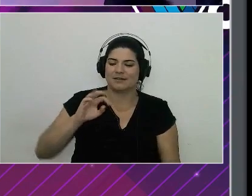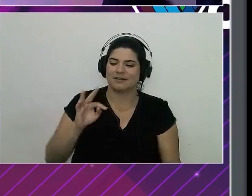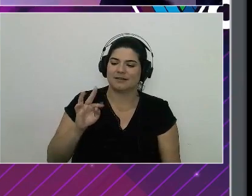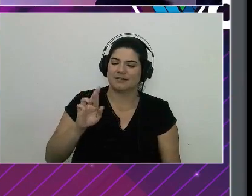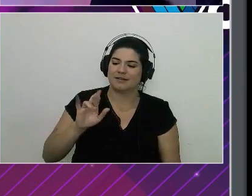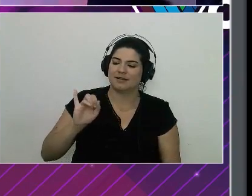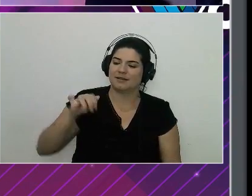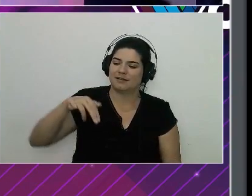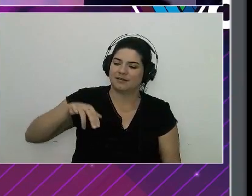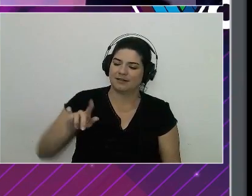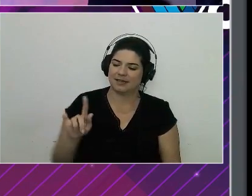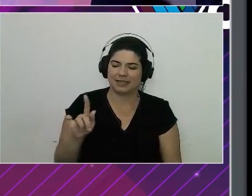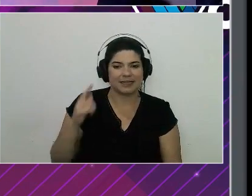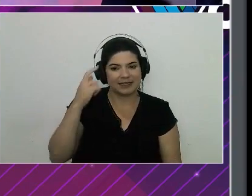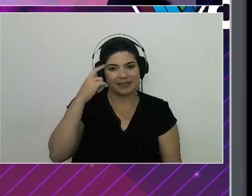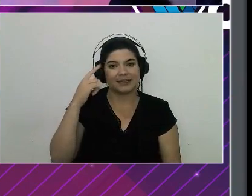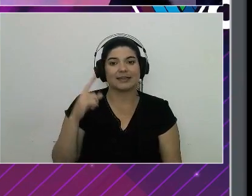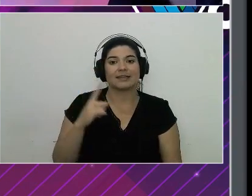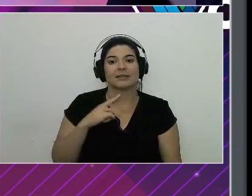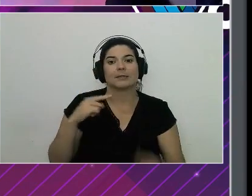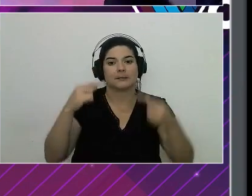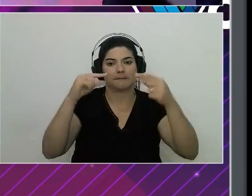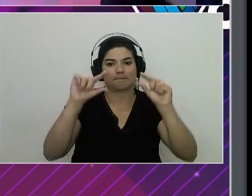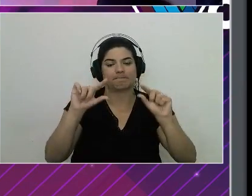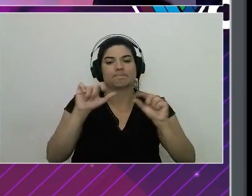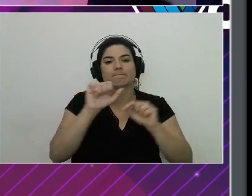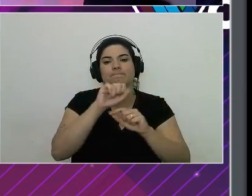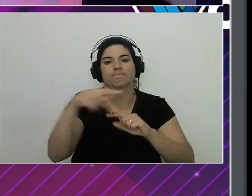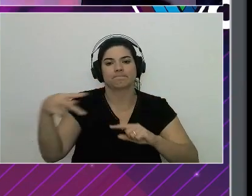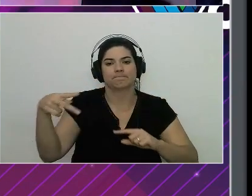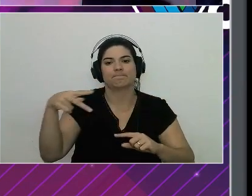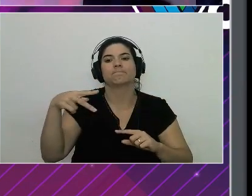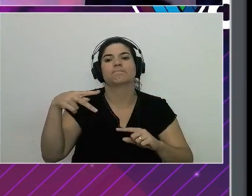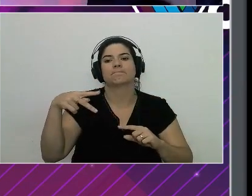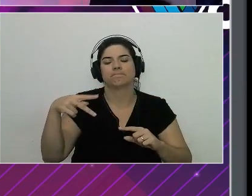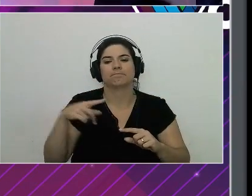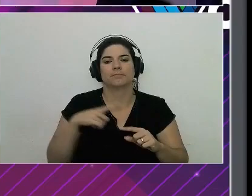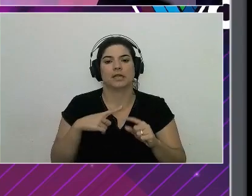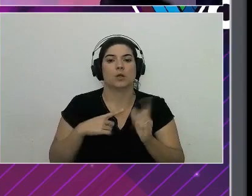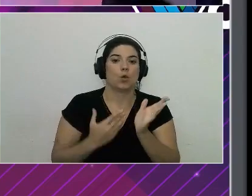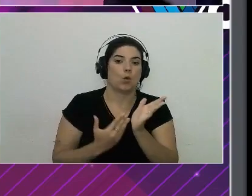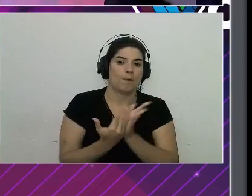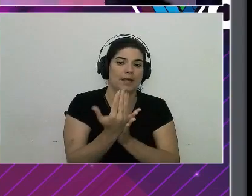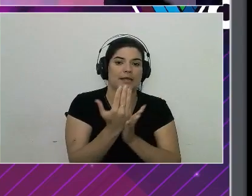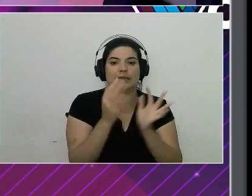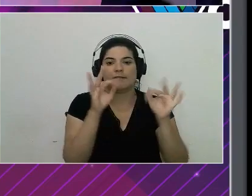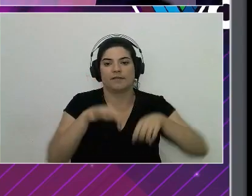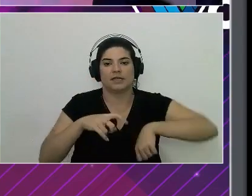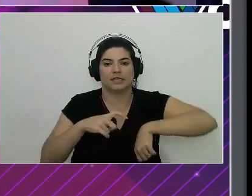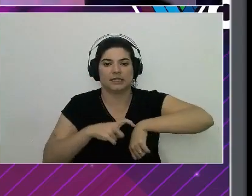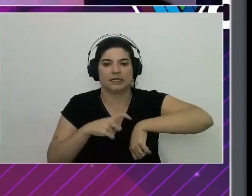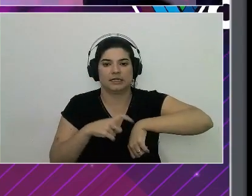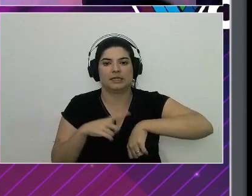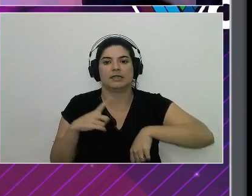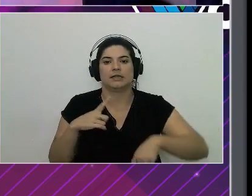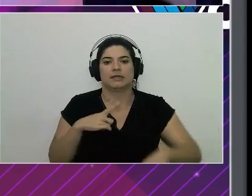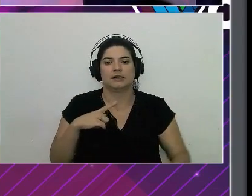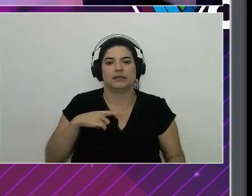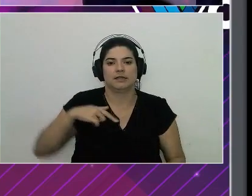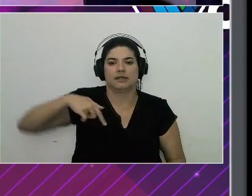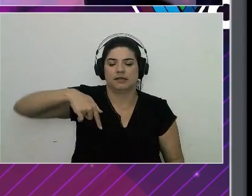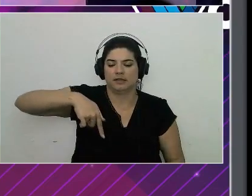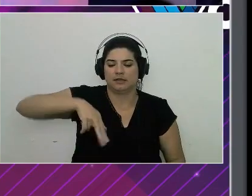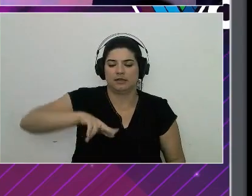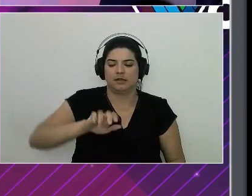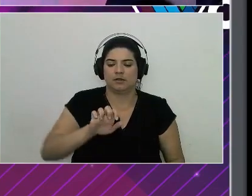dbname, app Postgres, você tem um start time, end time, que são quando começou e quando terminou aquele spam. Você tem a query que está sendo executada no